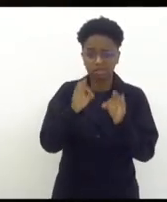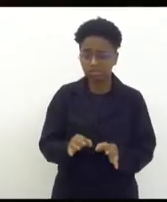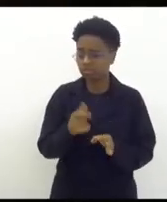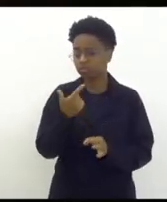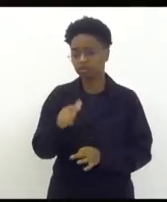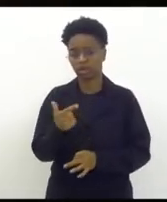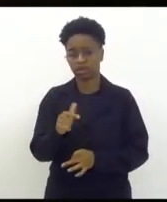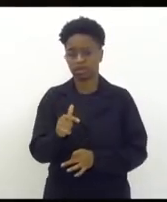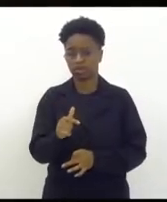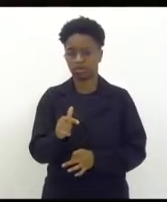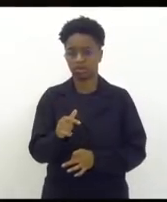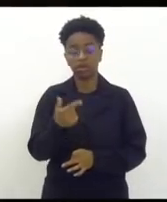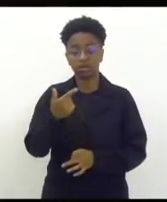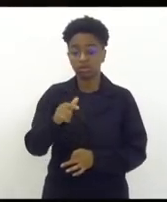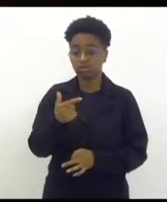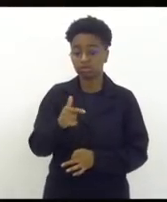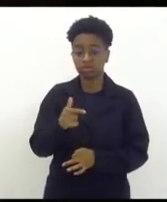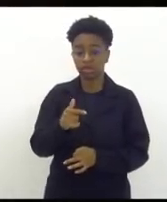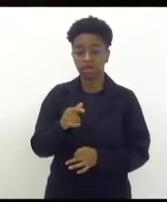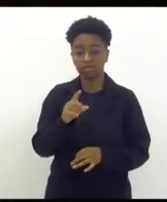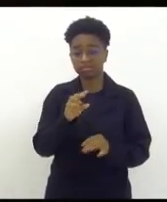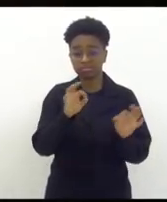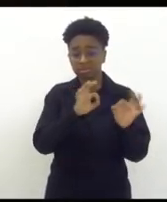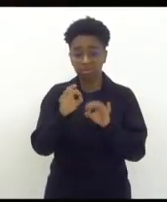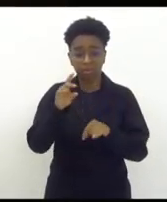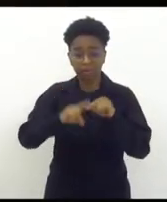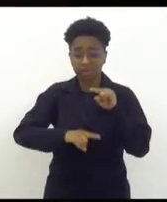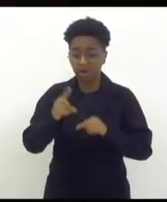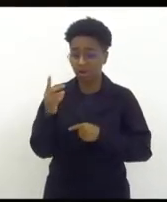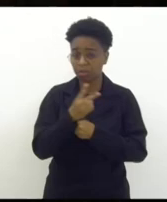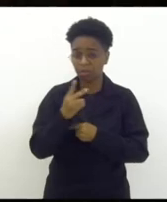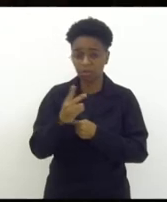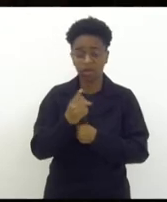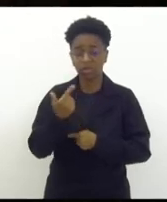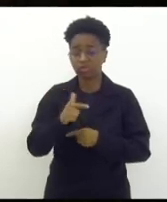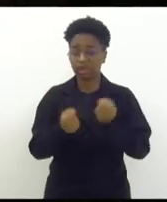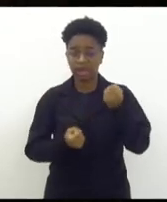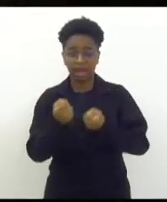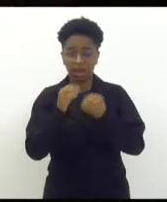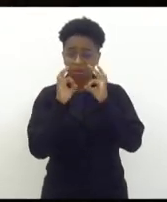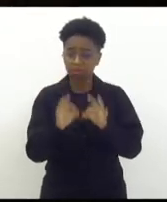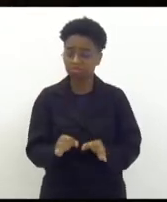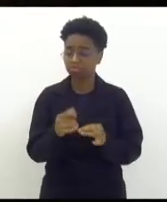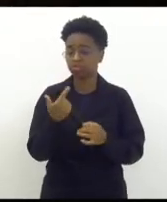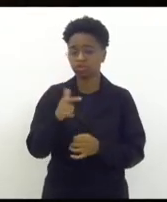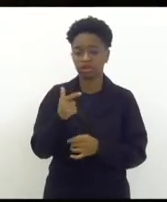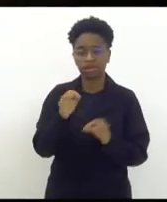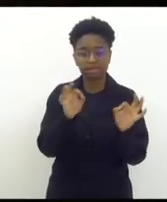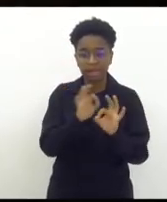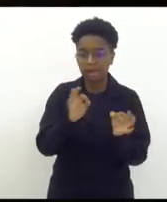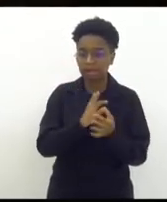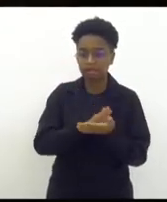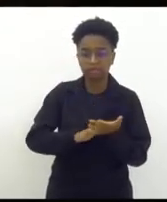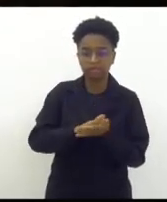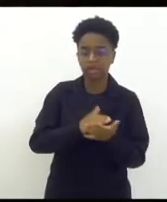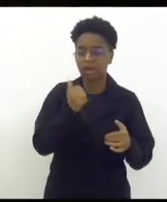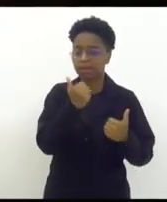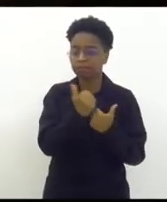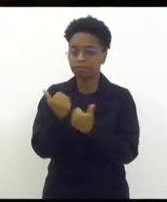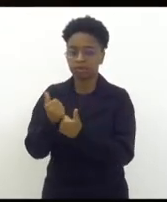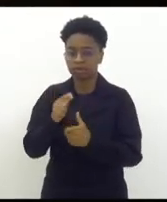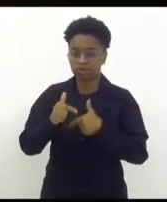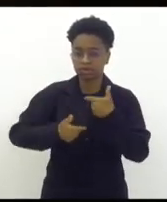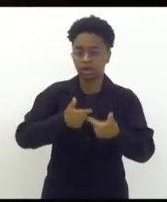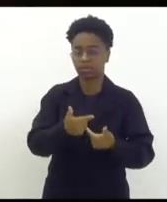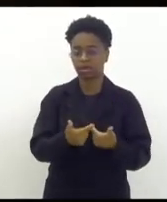não tem desse milímetro não tem equipamento de proteção não tem uma viatura decente não tem condições apropriadas para exercer o seu trabalho